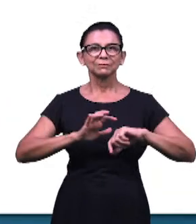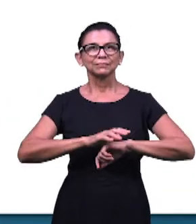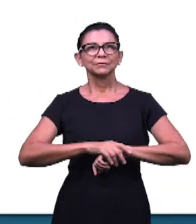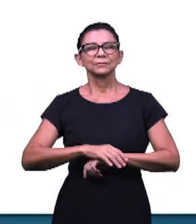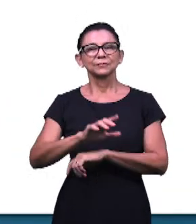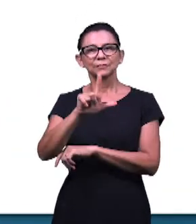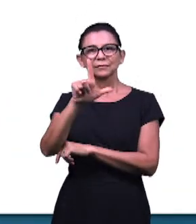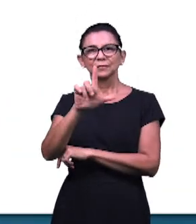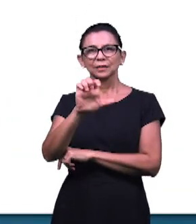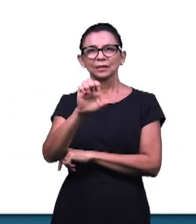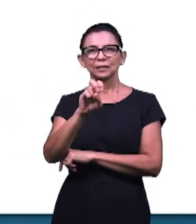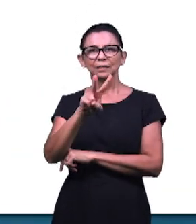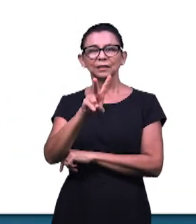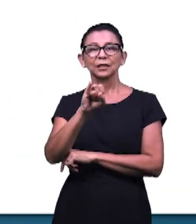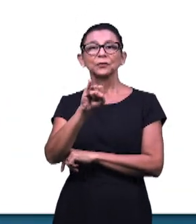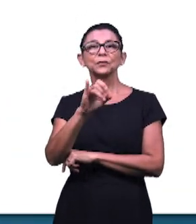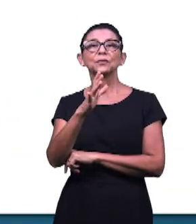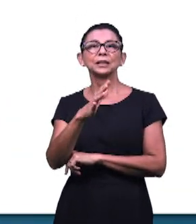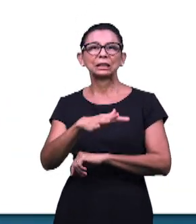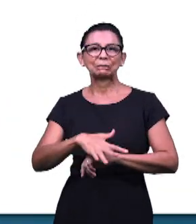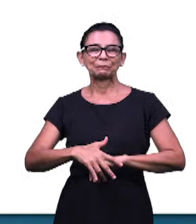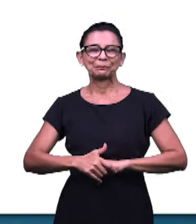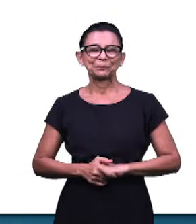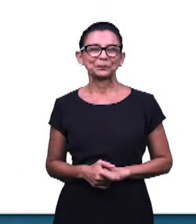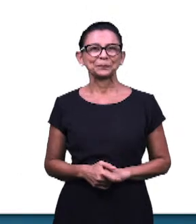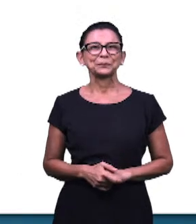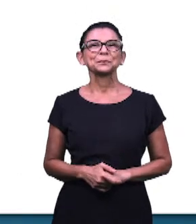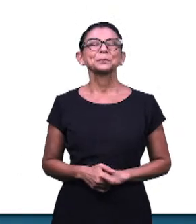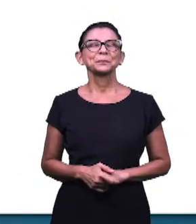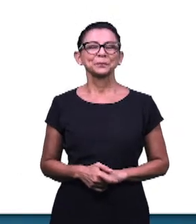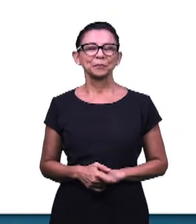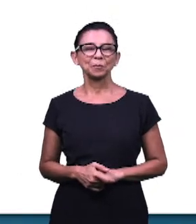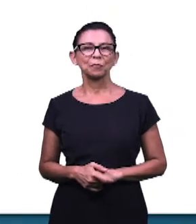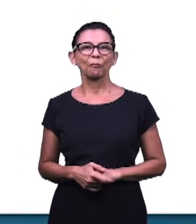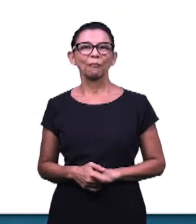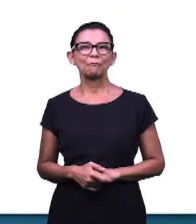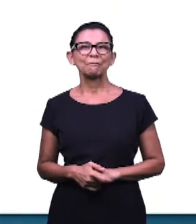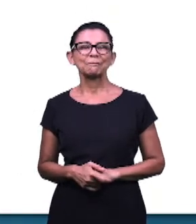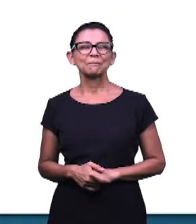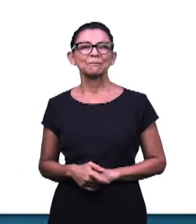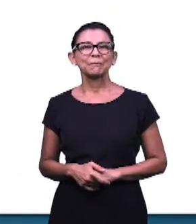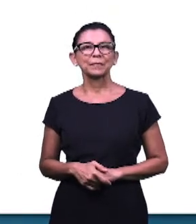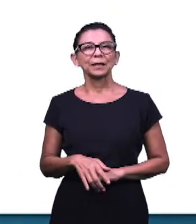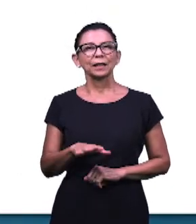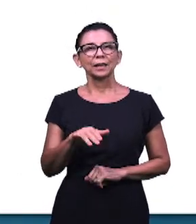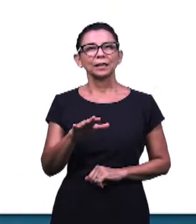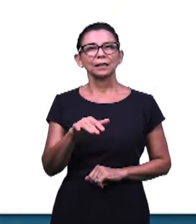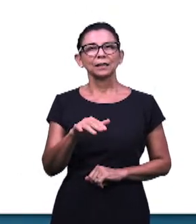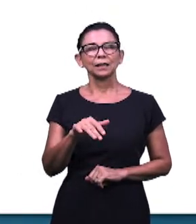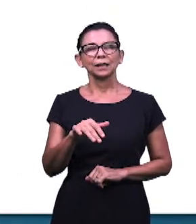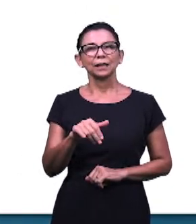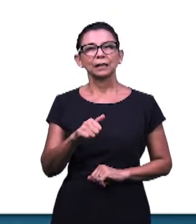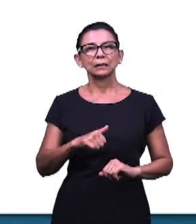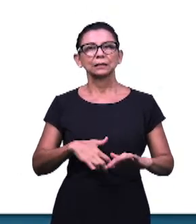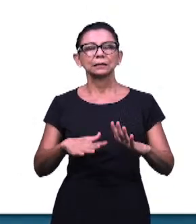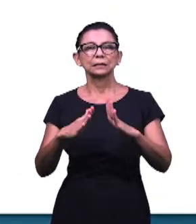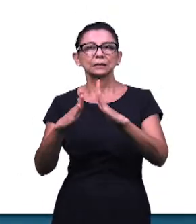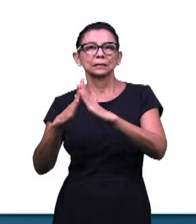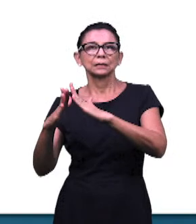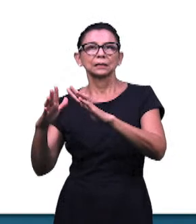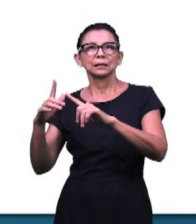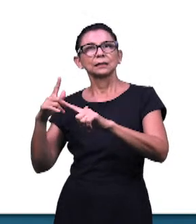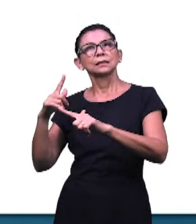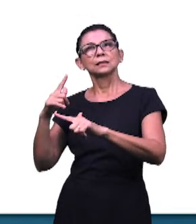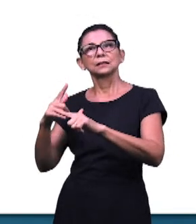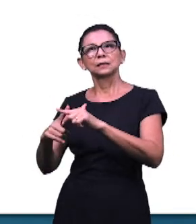o nosso irmão Levi Brancalhão Teodoro. Ele pertence à nossa igreja lá em Riacho